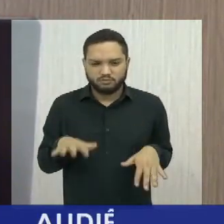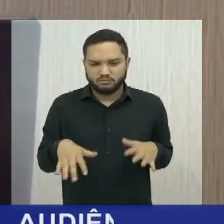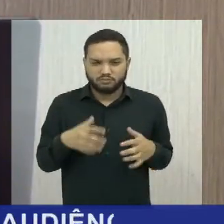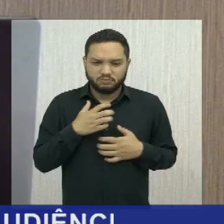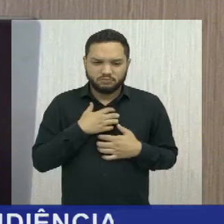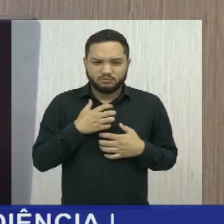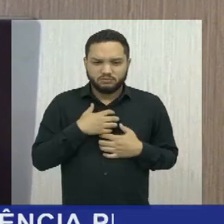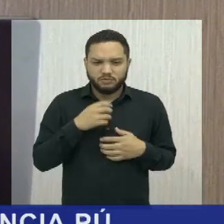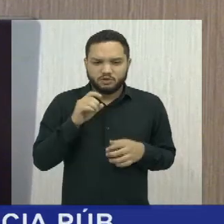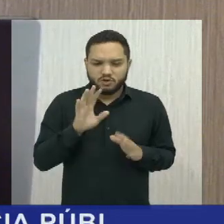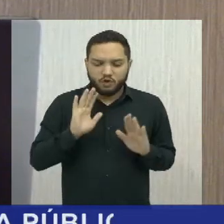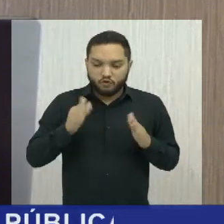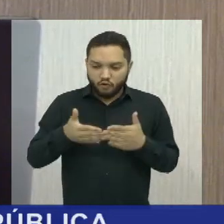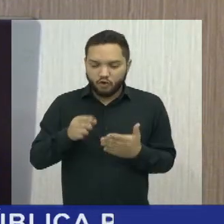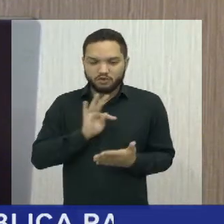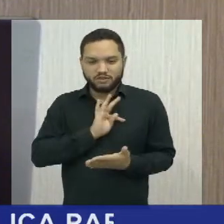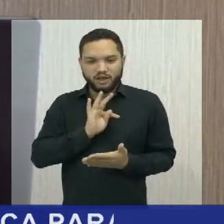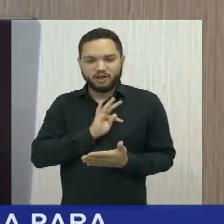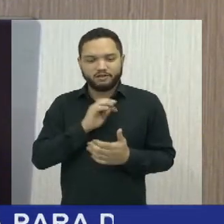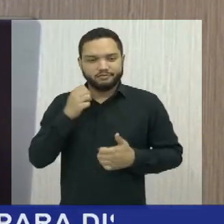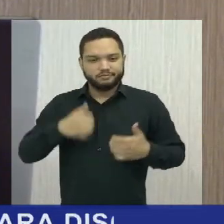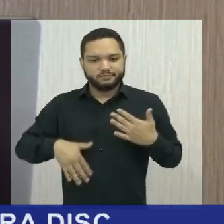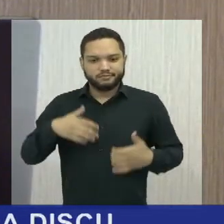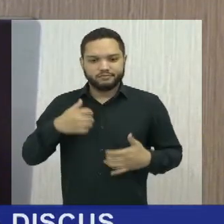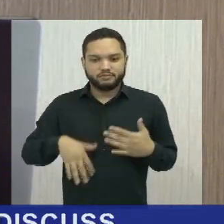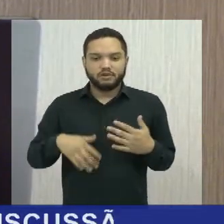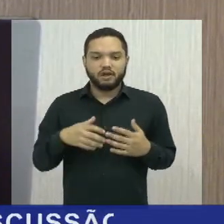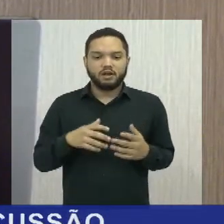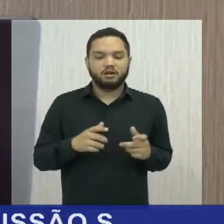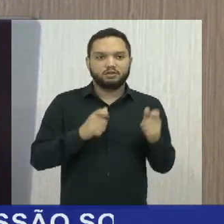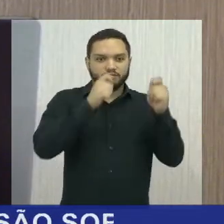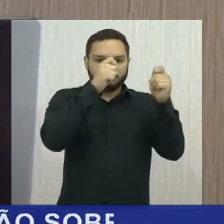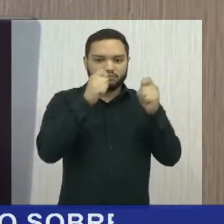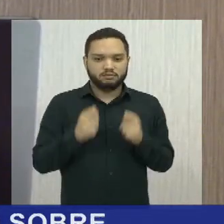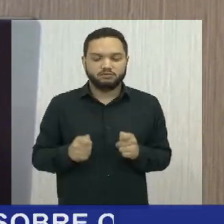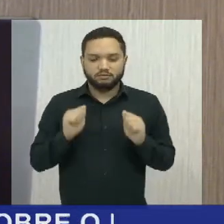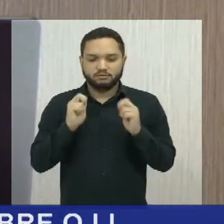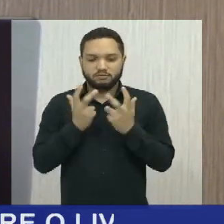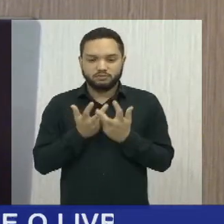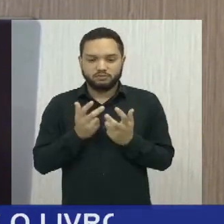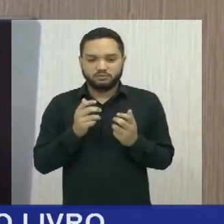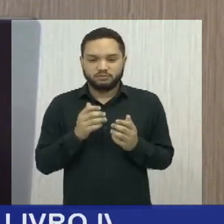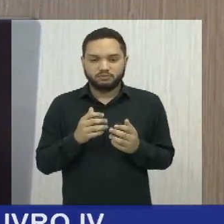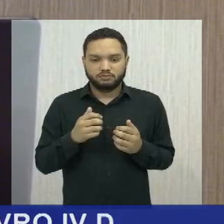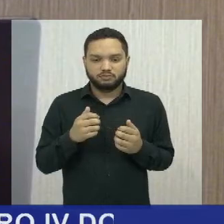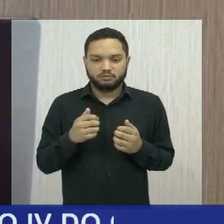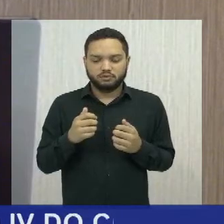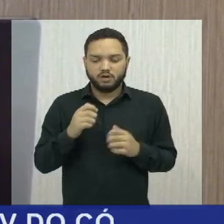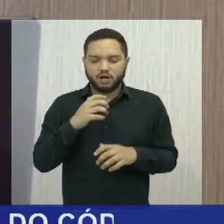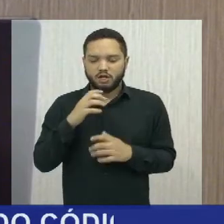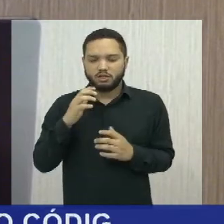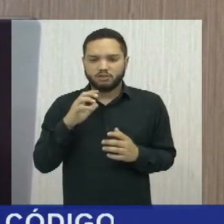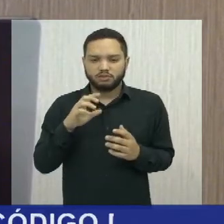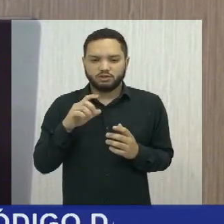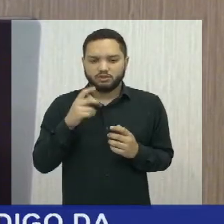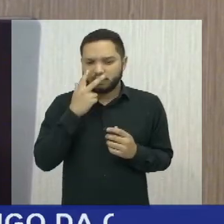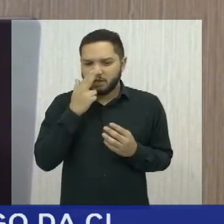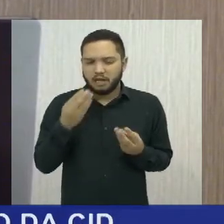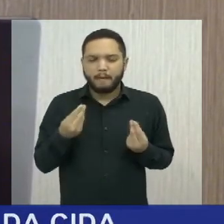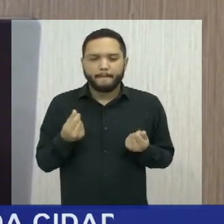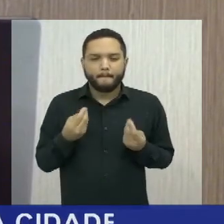aspecto técnico. E aí, quando chega na Câmara, nós passamos para o aspecto, por